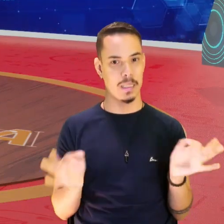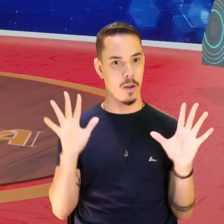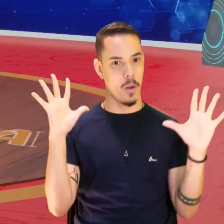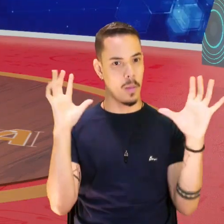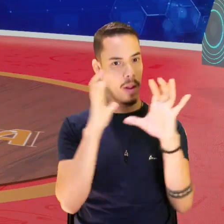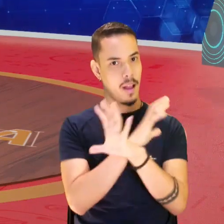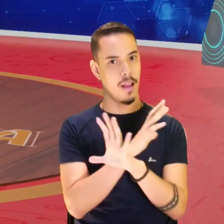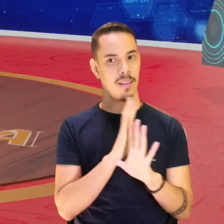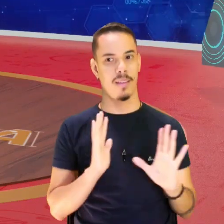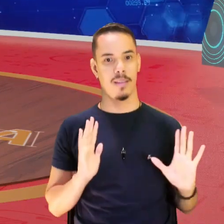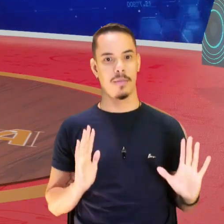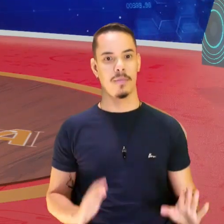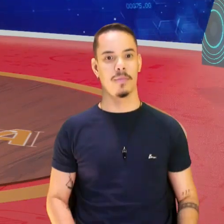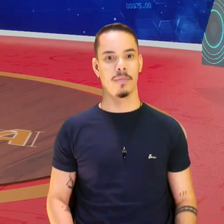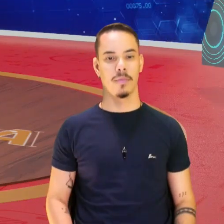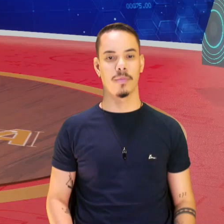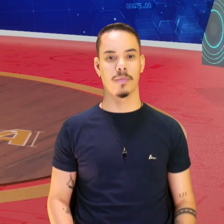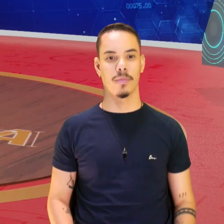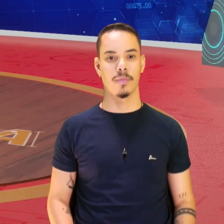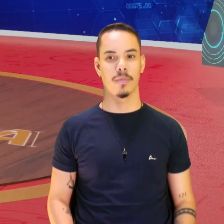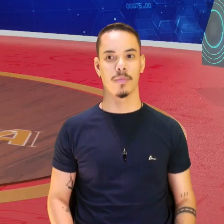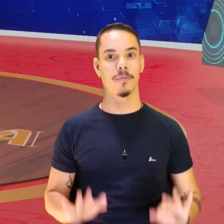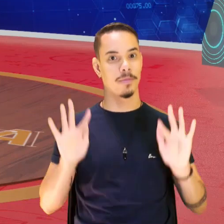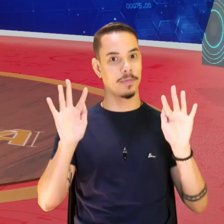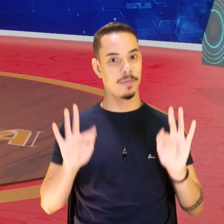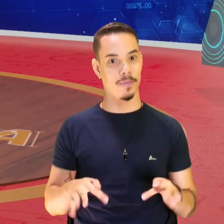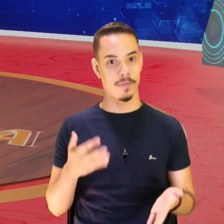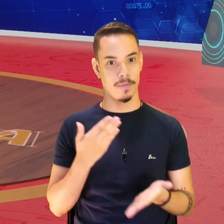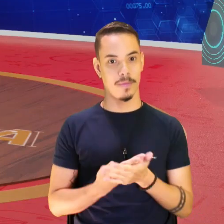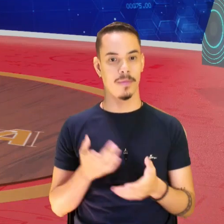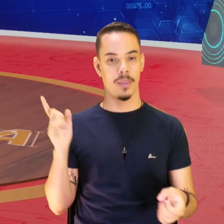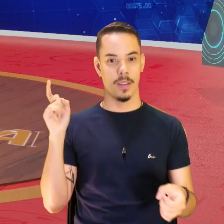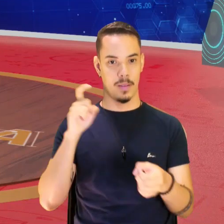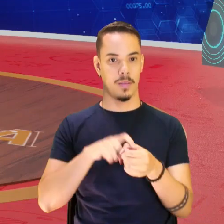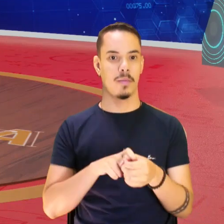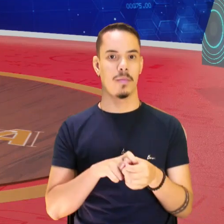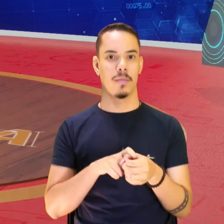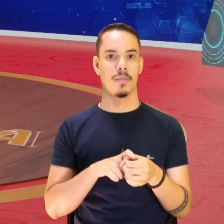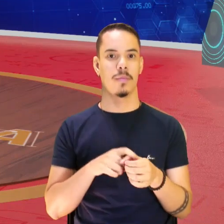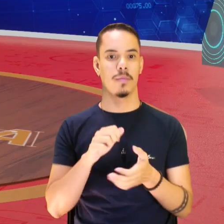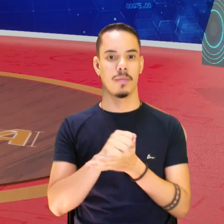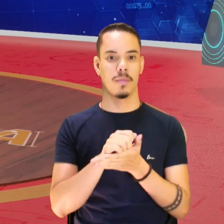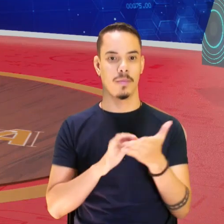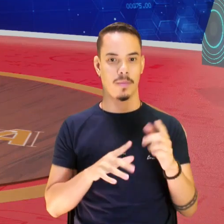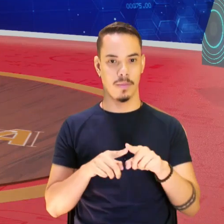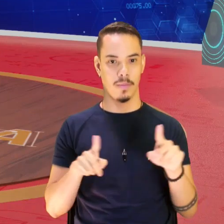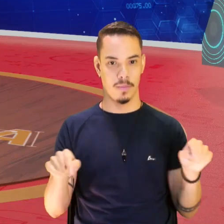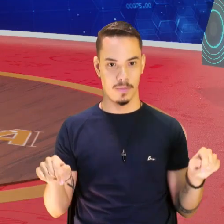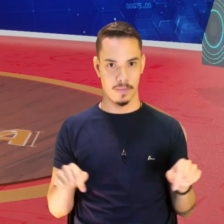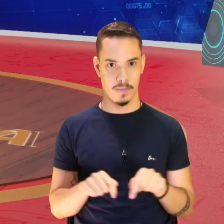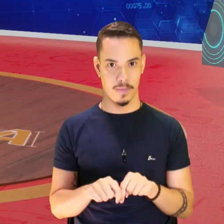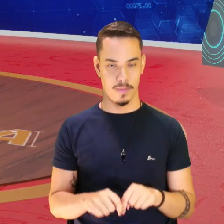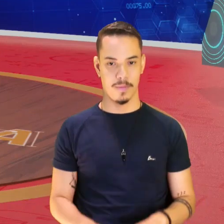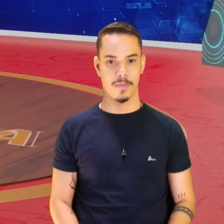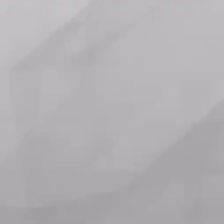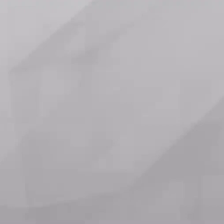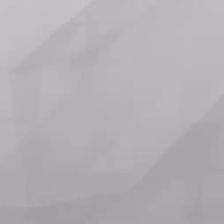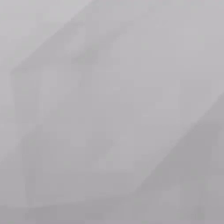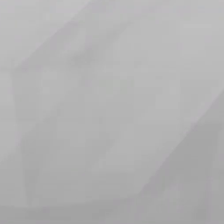3 complicada. Isso mesmo. Galerinha, ficamos por aqui, mas já estamos de volta, atividade de sala e tudo mais. Até lá!